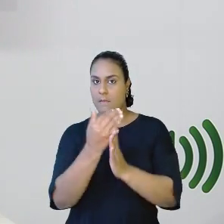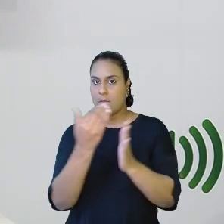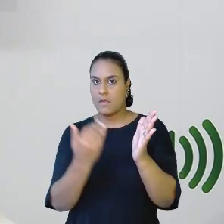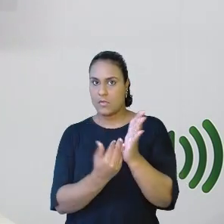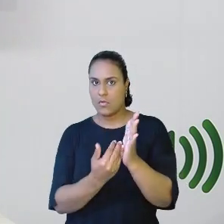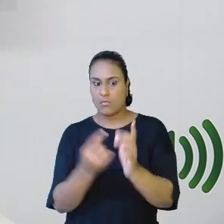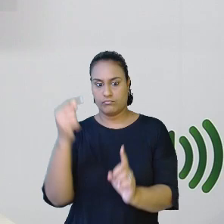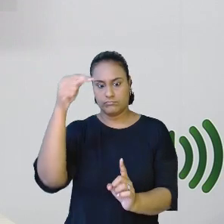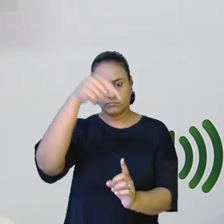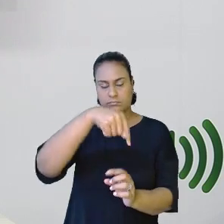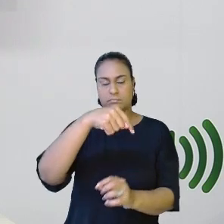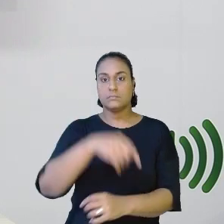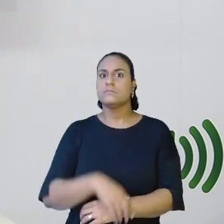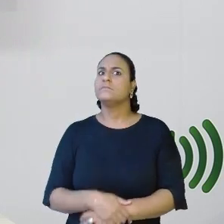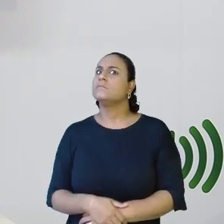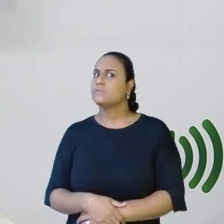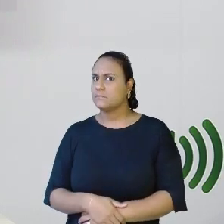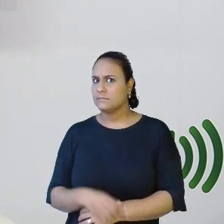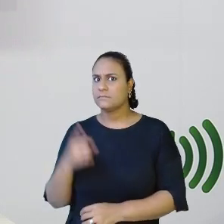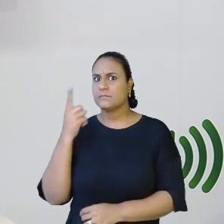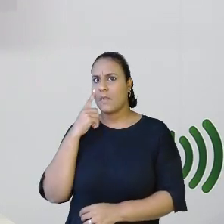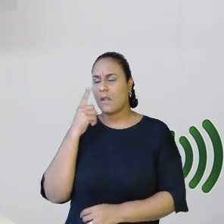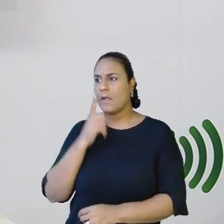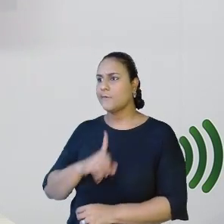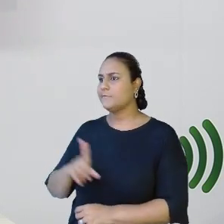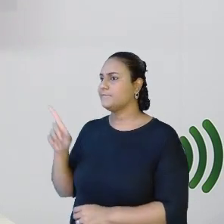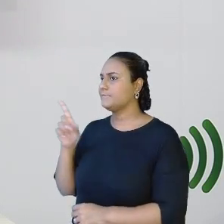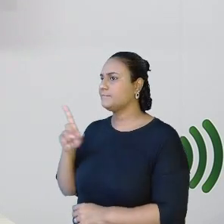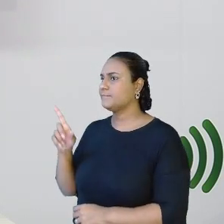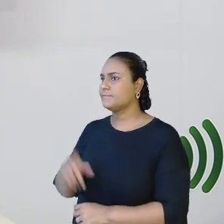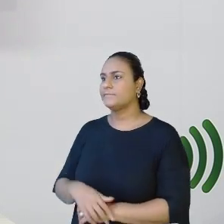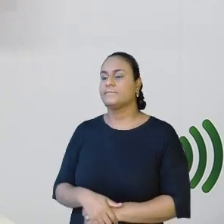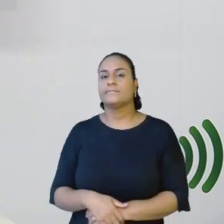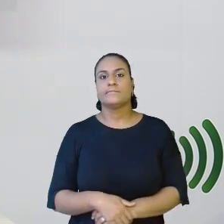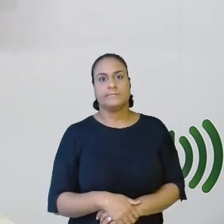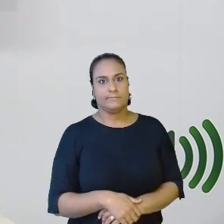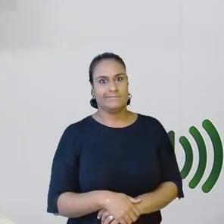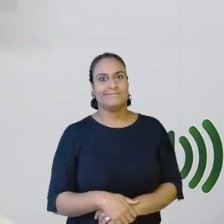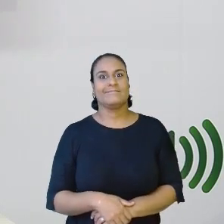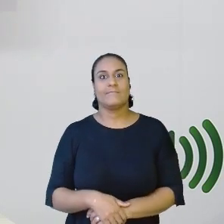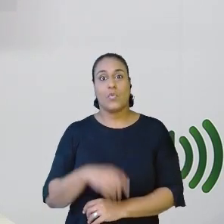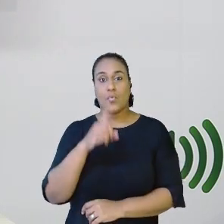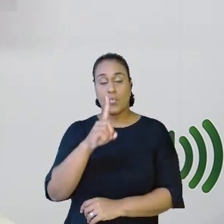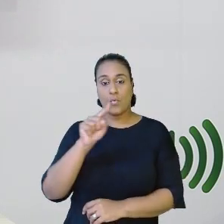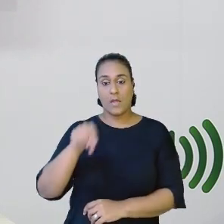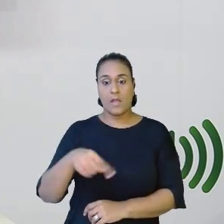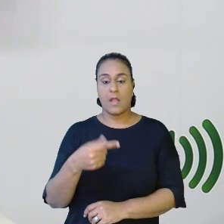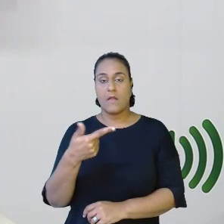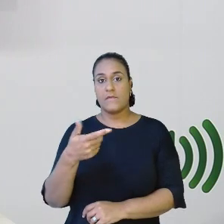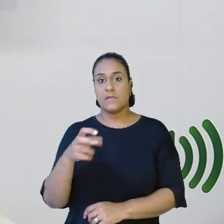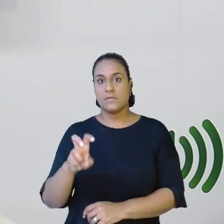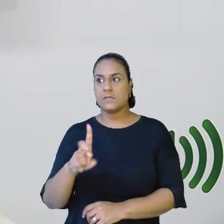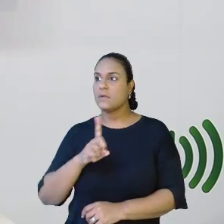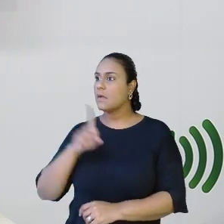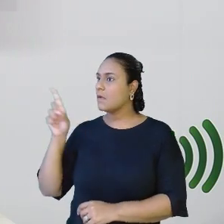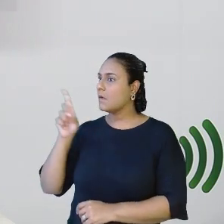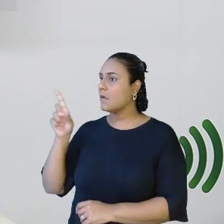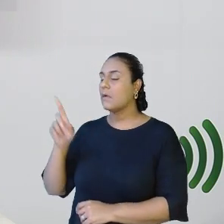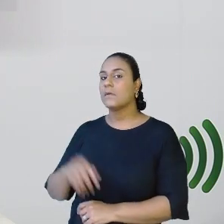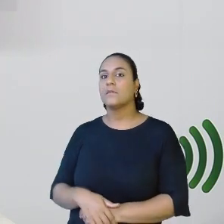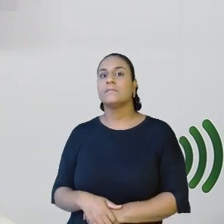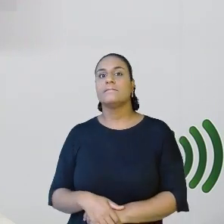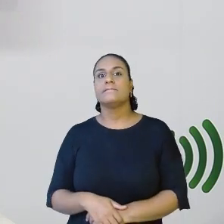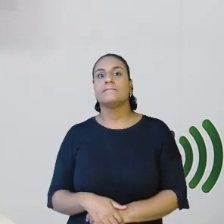a unidade. Então, olha como a gente coloca aí R$1,25 lá no nosso quadro valor de lugar. O